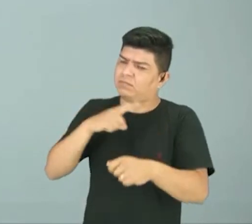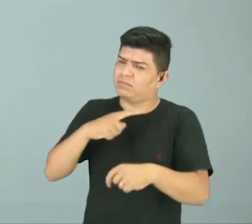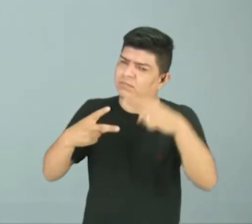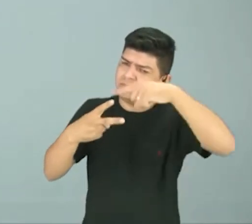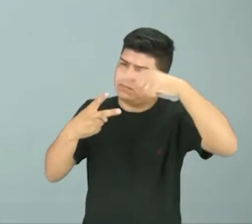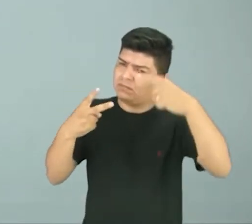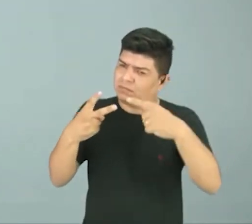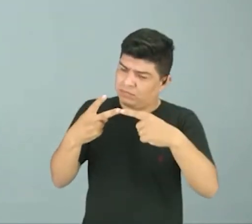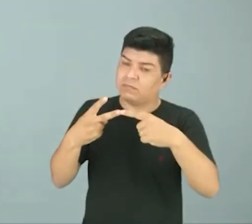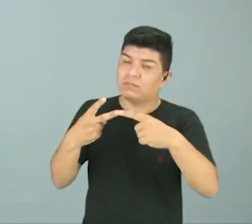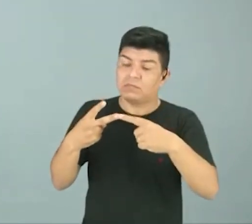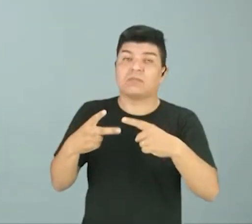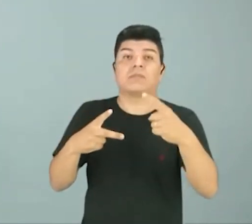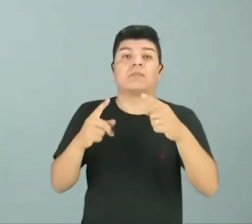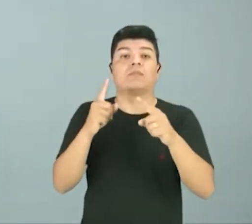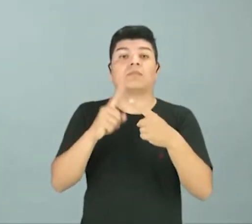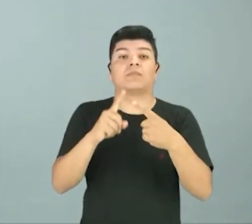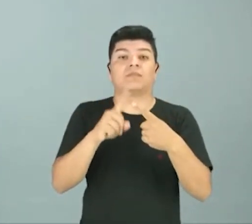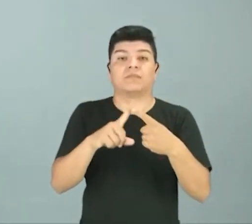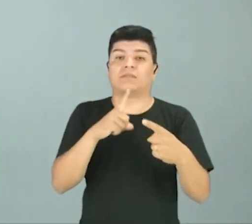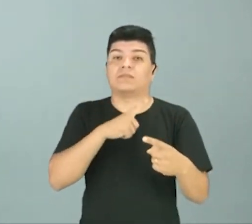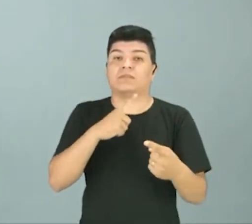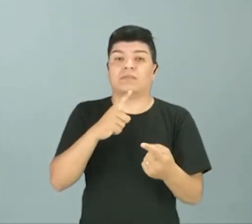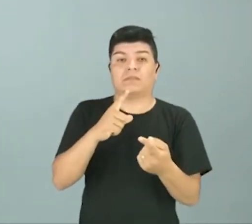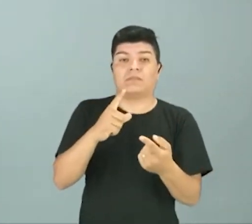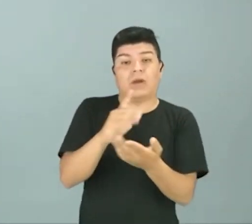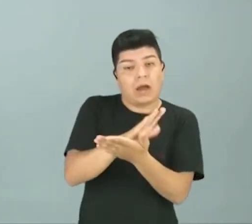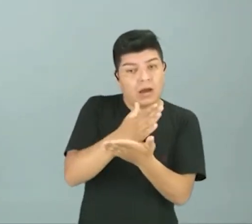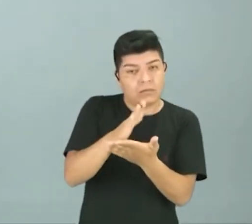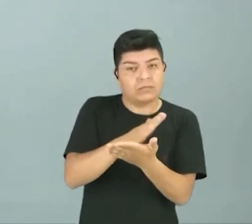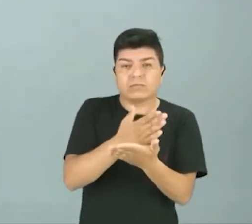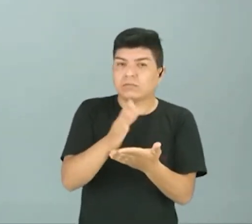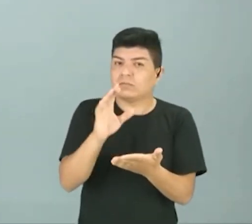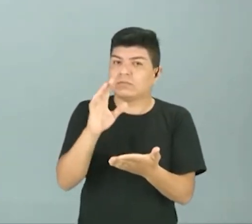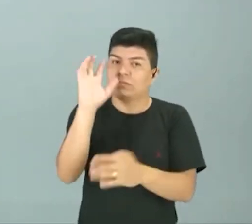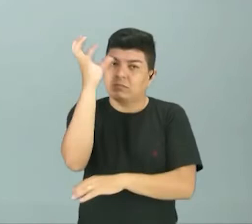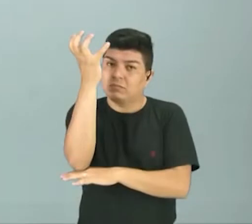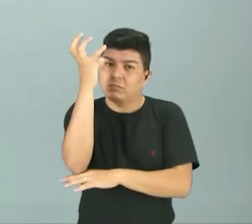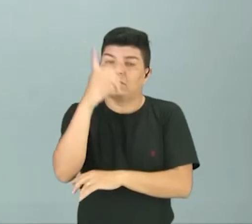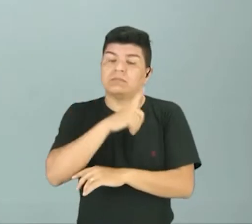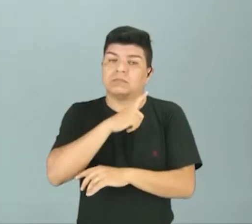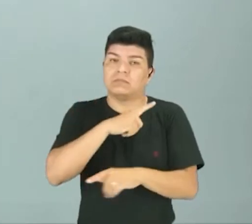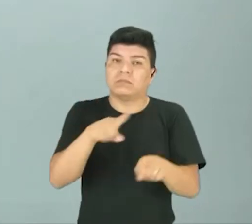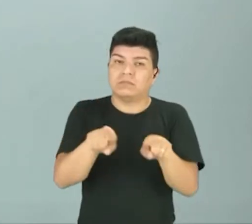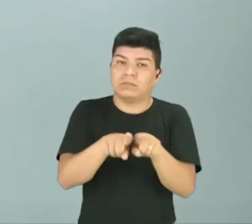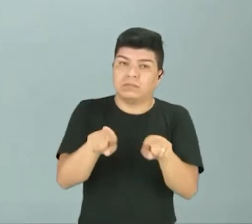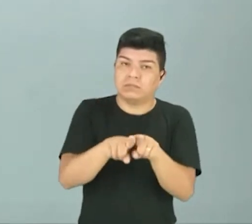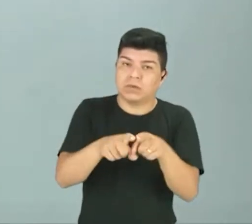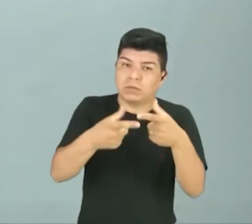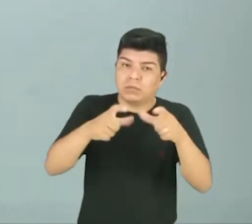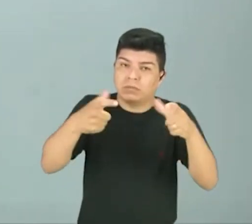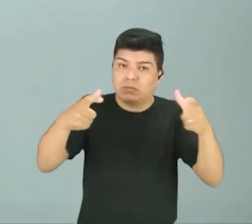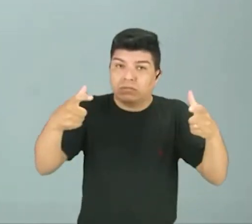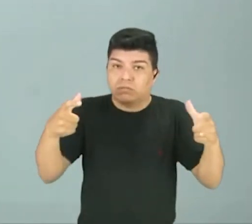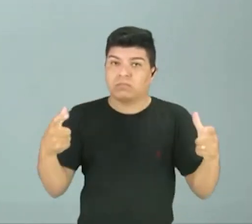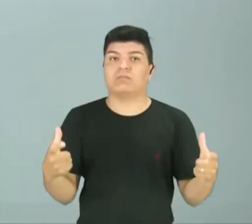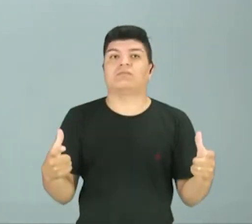meristemáticos? Justamente porque a planta possui, algumas plantas, não todas, elas possuem tanto o crescimento